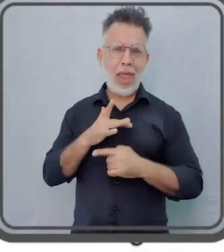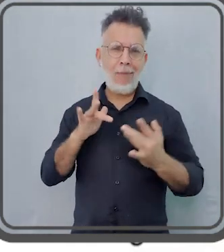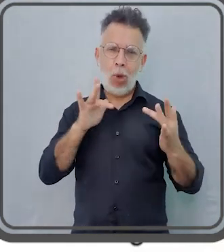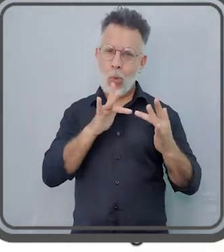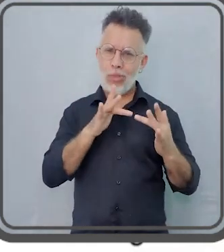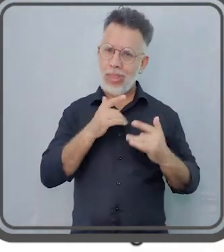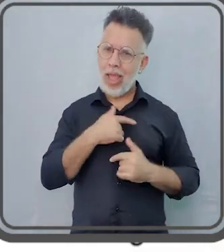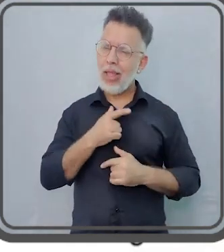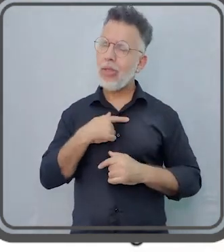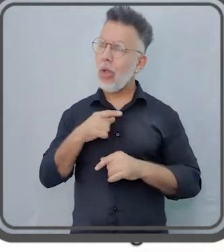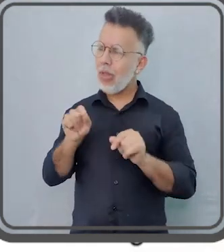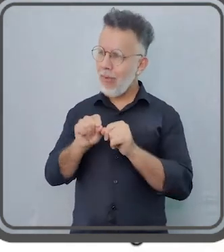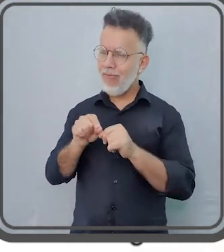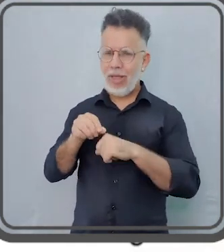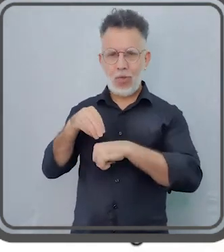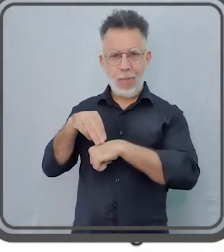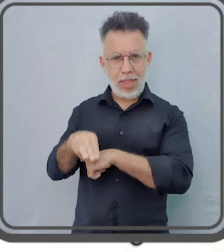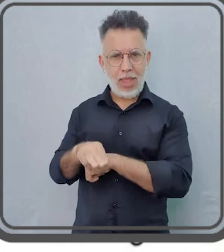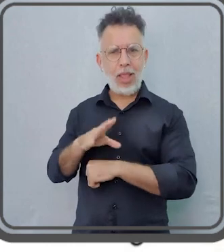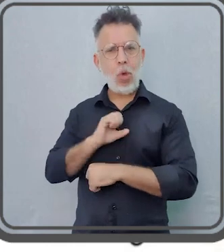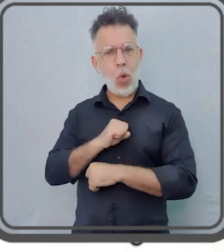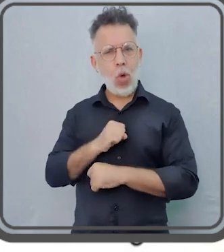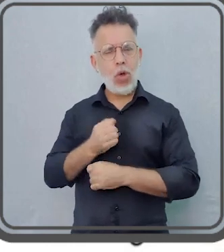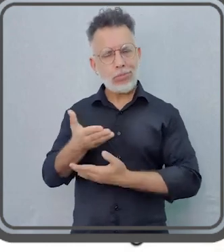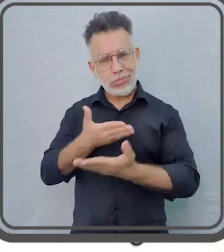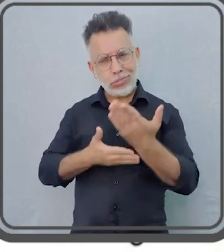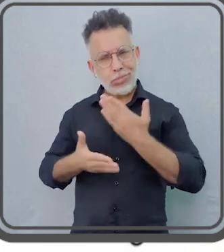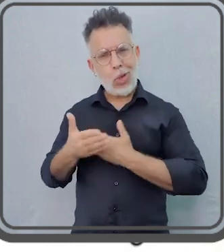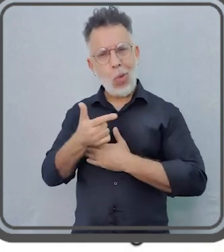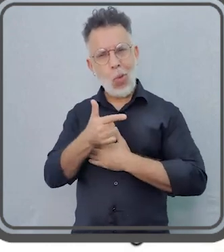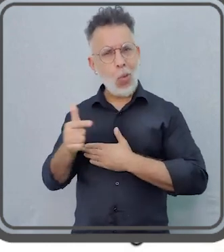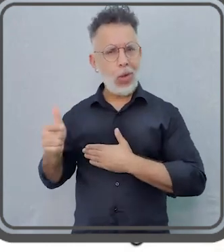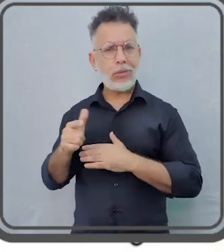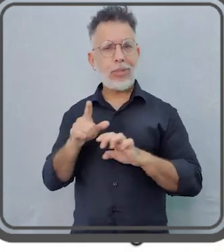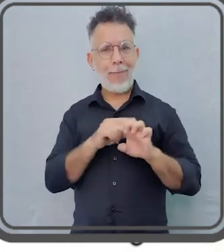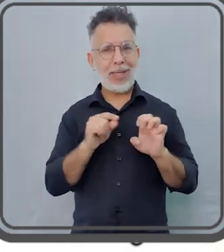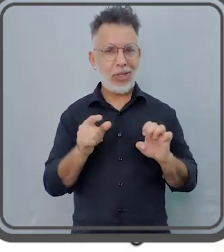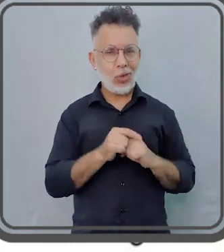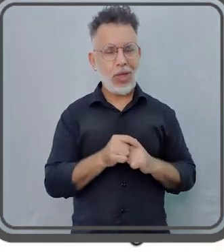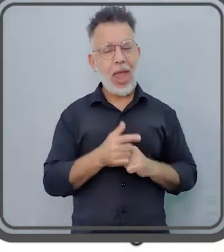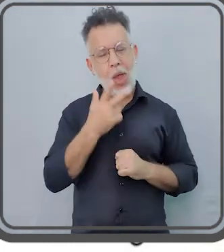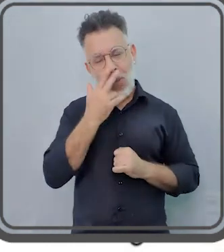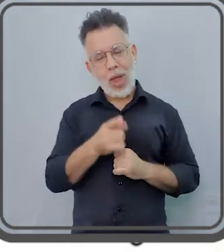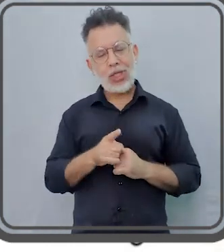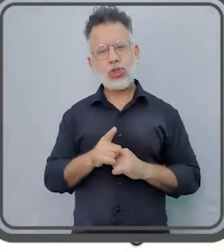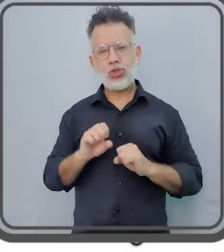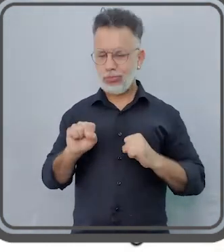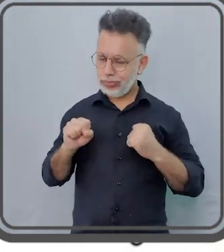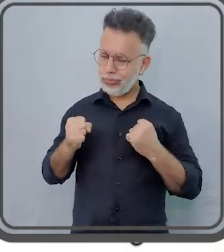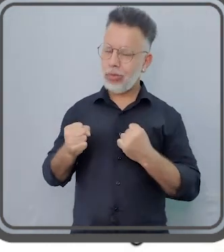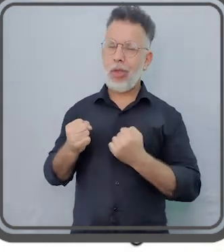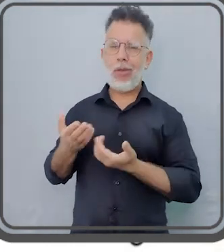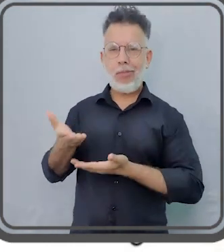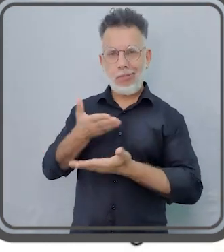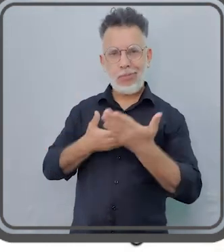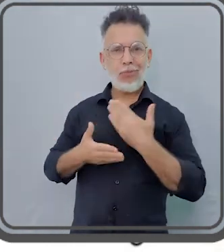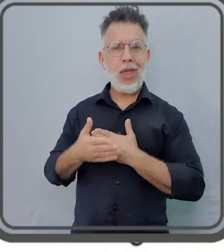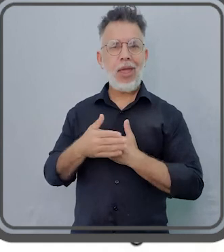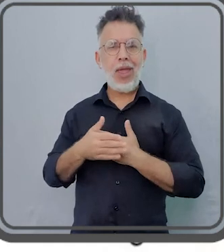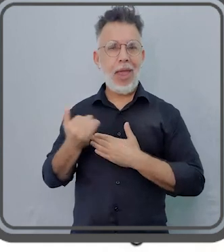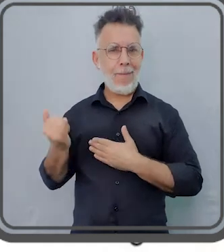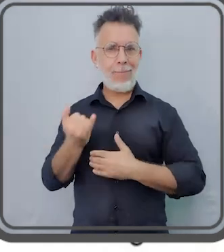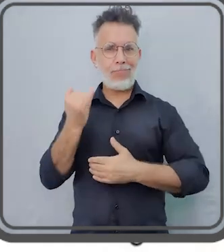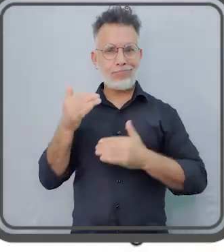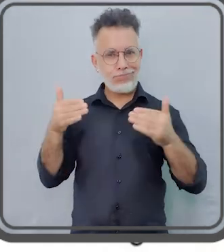enfim, gosto de trocar com outras empreendedoras, eu acho que uma fortalecendo a outra faz todo sentido. Olha que